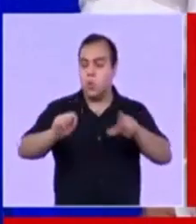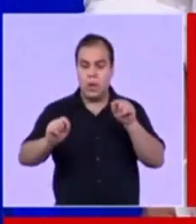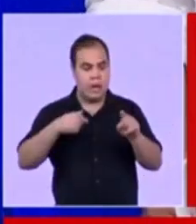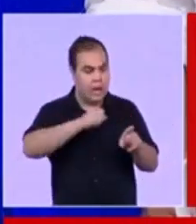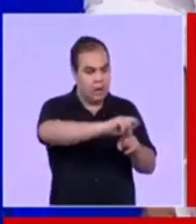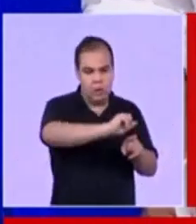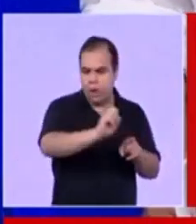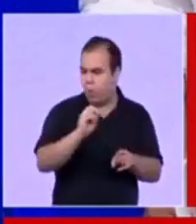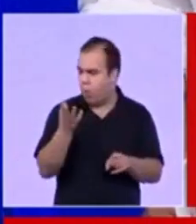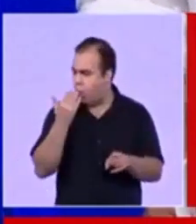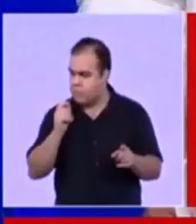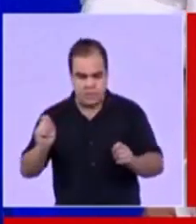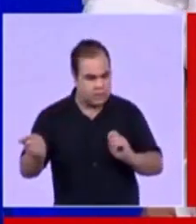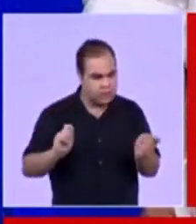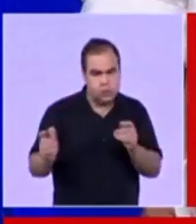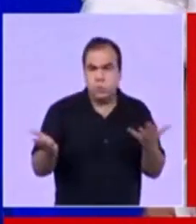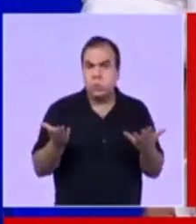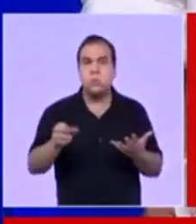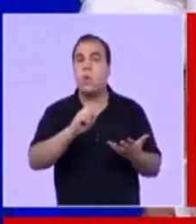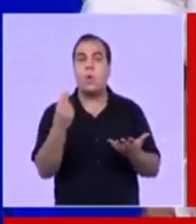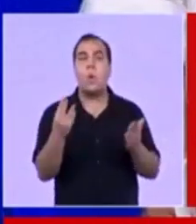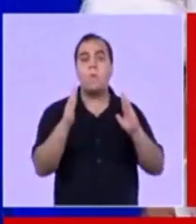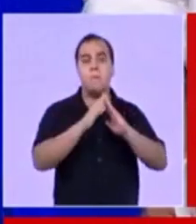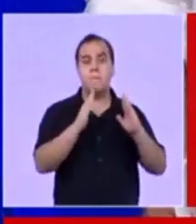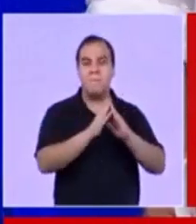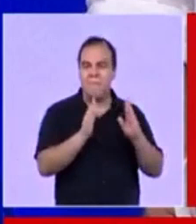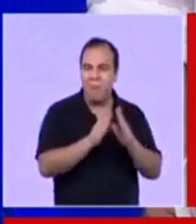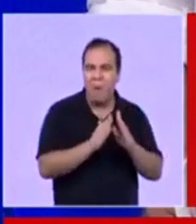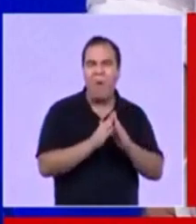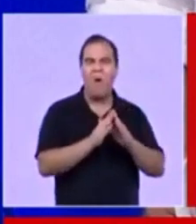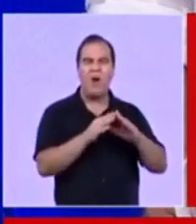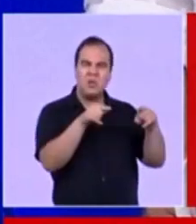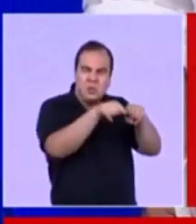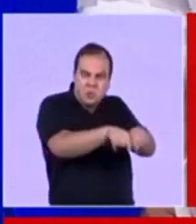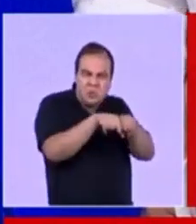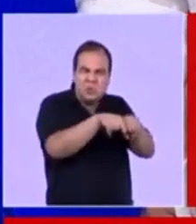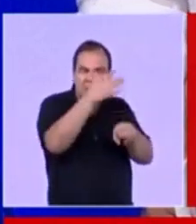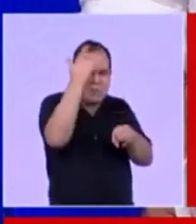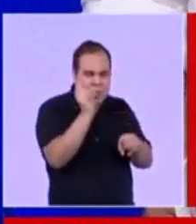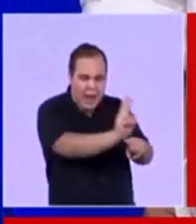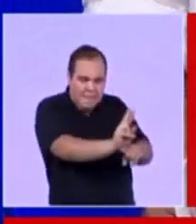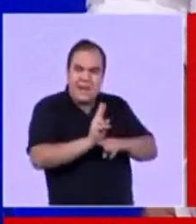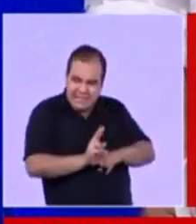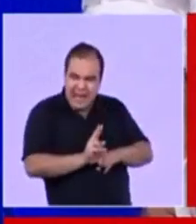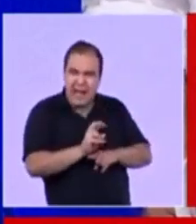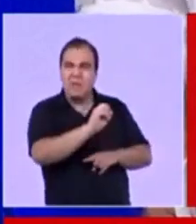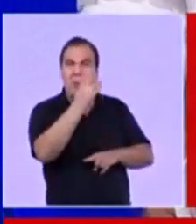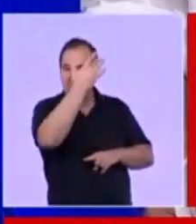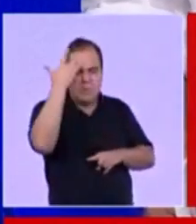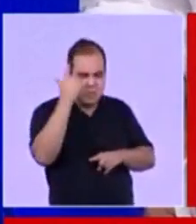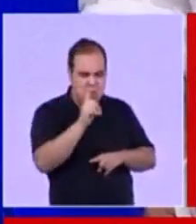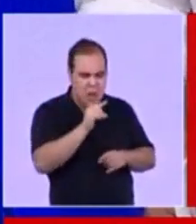aluguel e botar a comida na mesa de alguém que mora de favor em sua filiação na casa de alguém de alguém que mora numa encosta